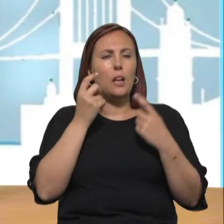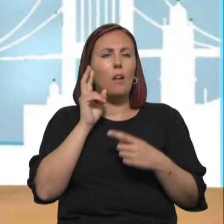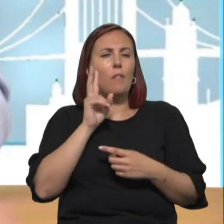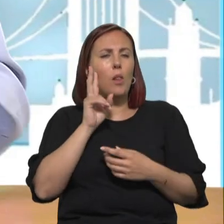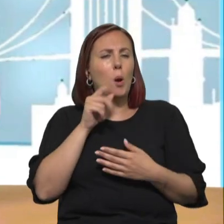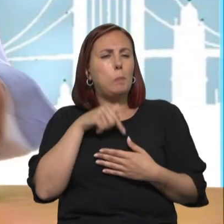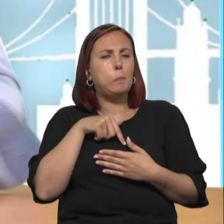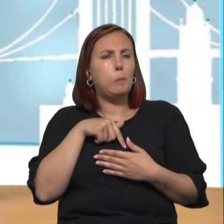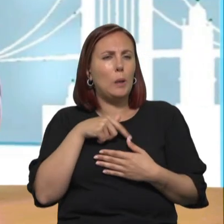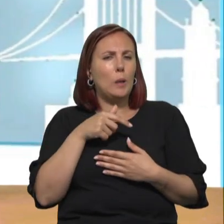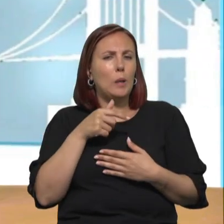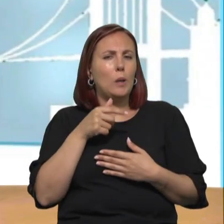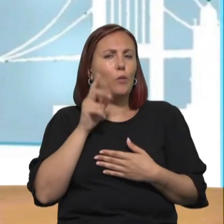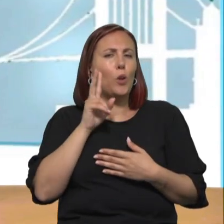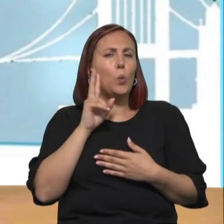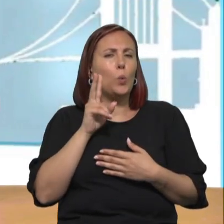digamos, que conseguem